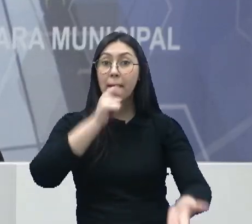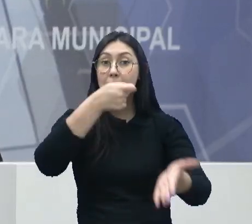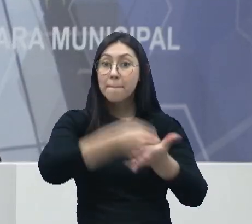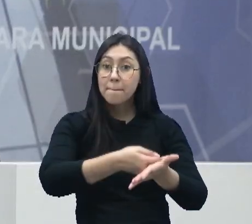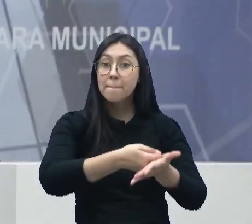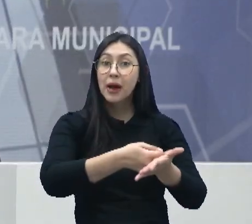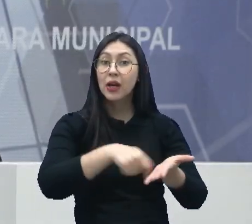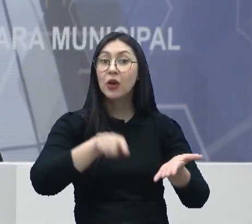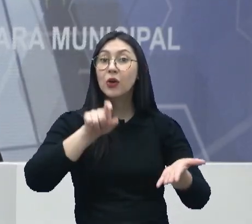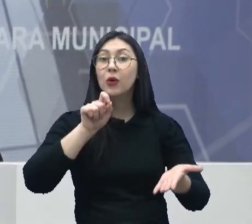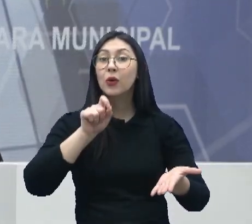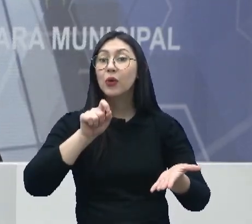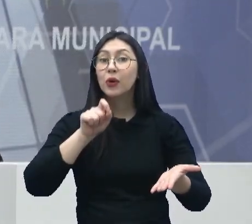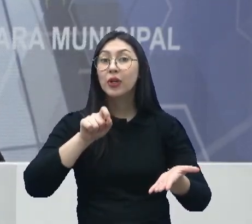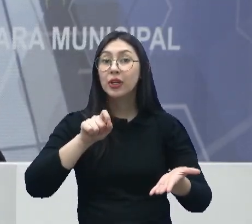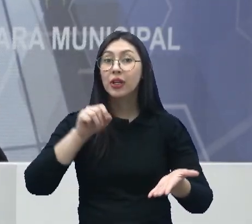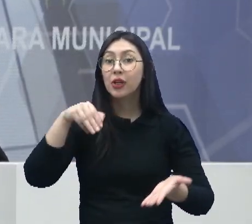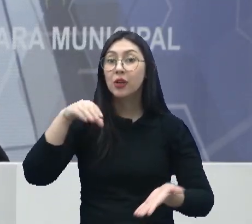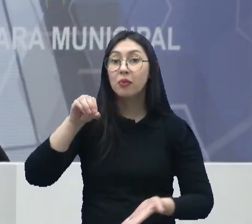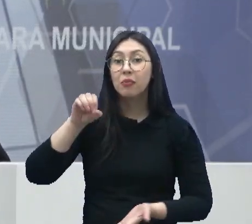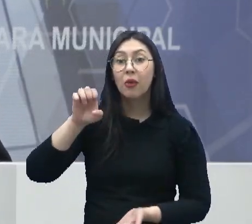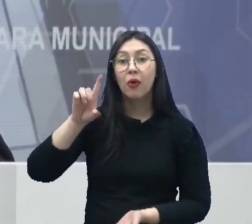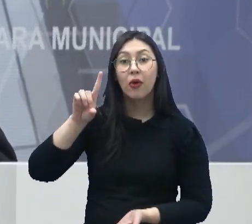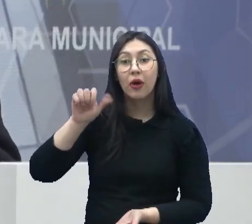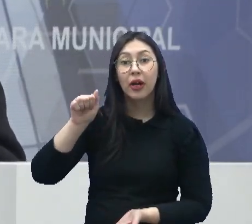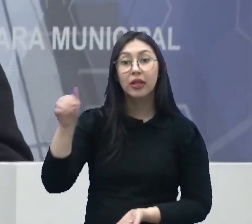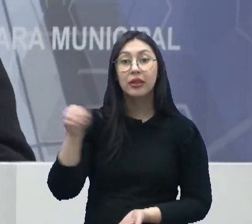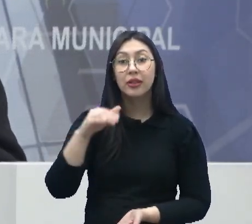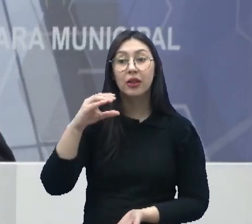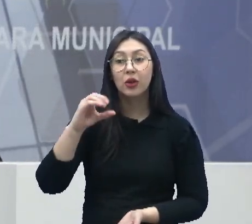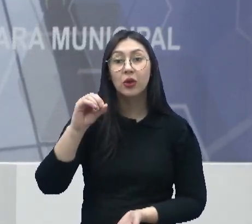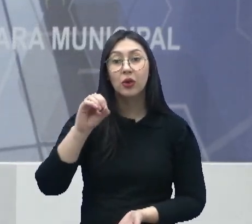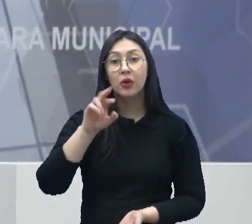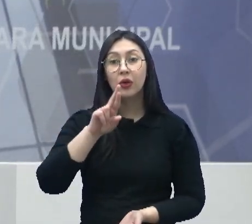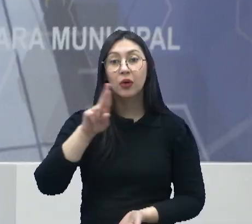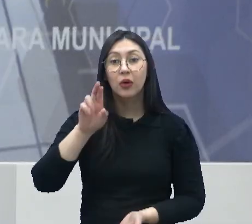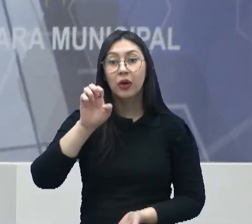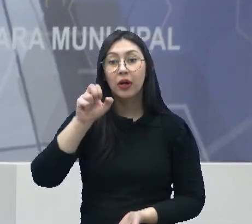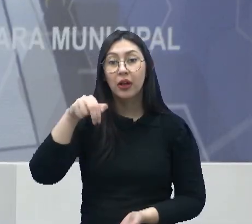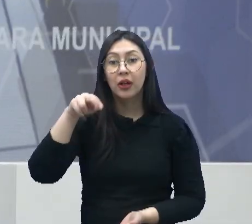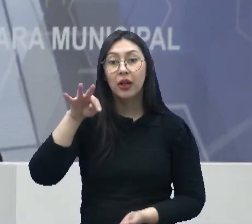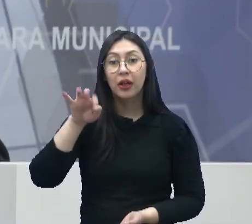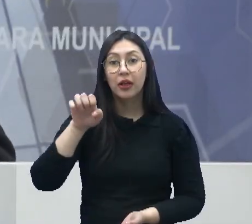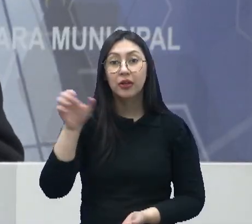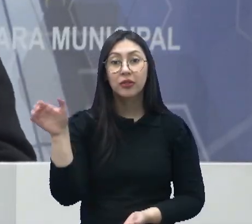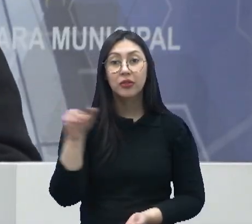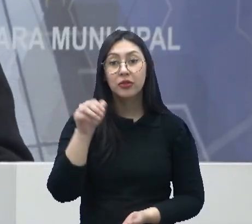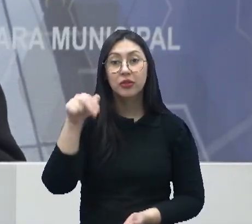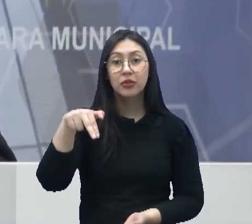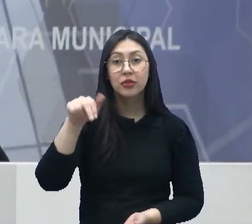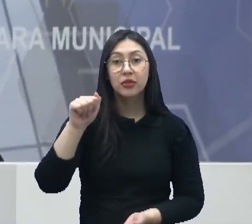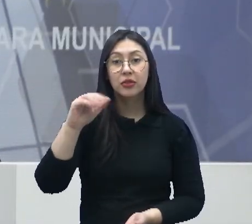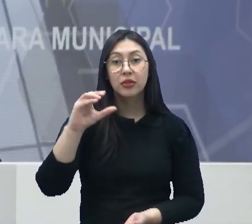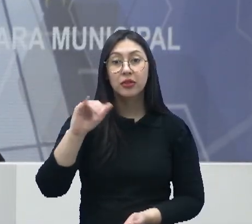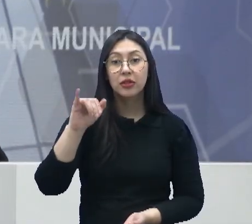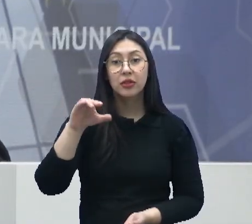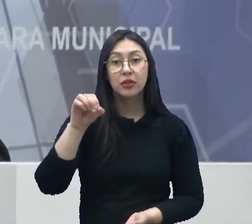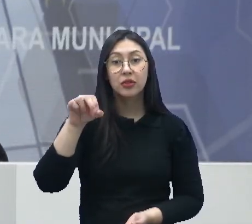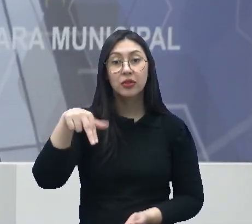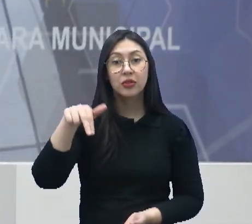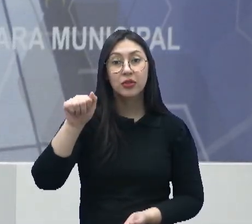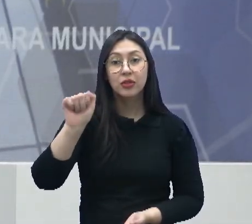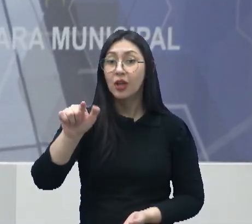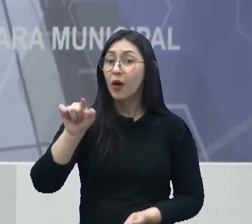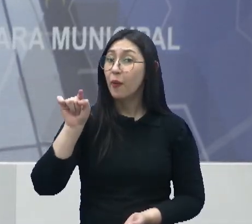corrente nacional não significa que foi pago em dinheiro, mas é impressionante, né? A máxima da esquerda. Acuse-os do que você faz